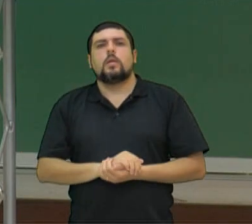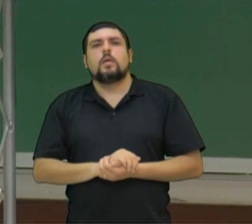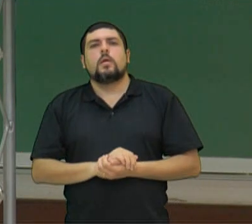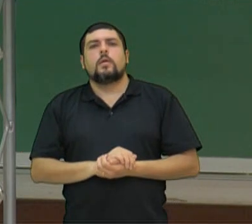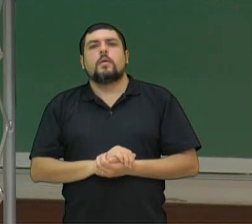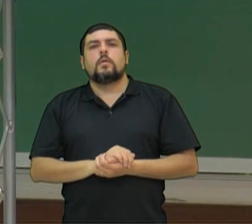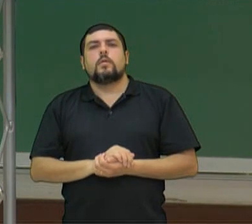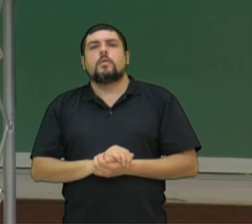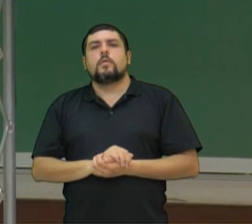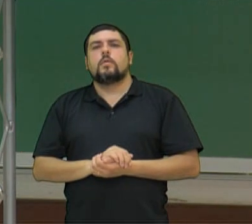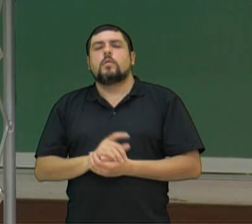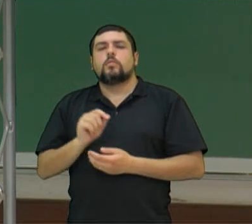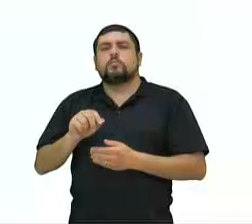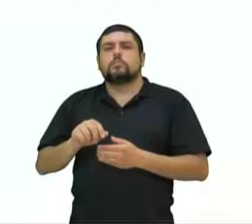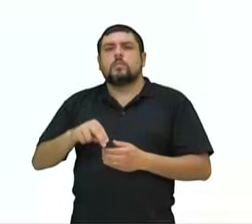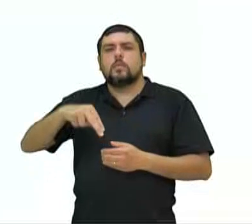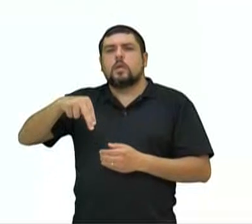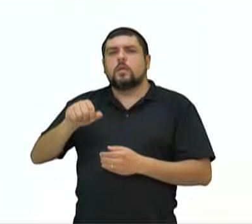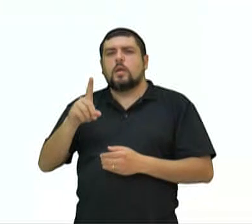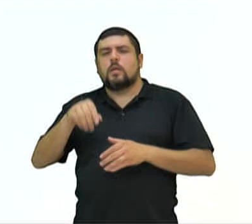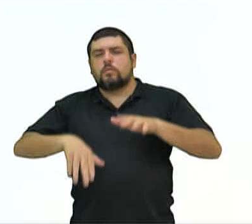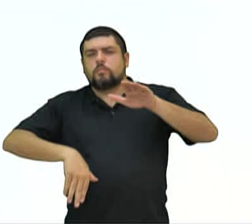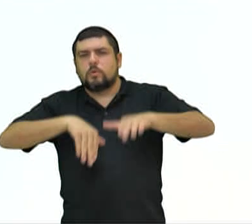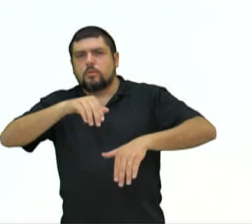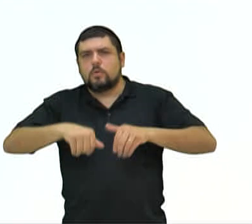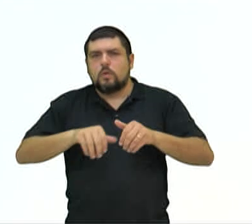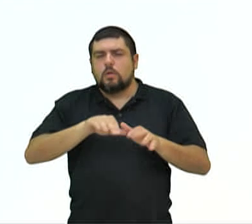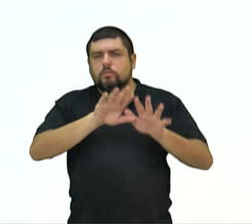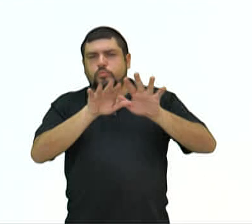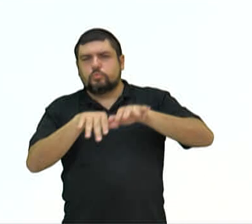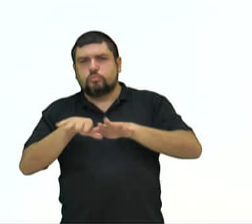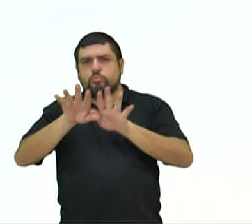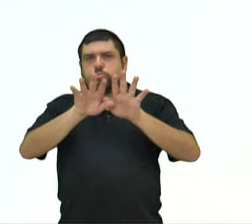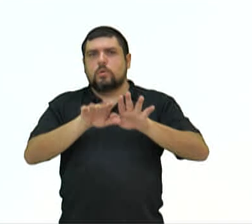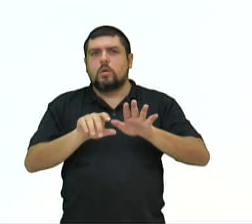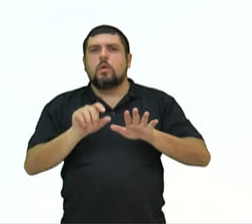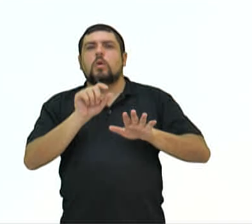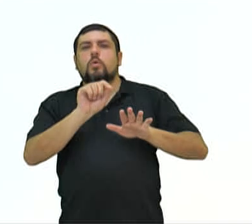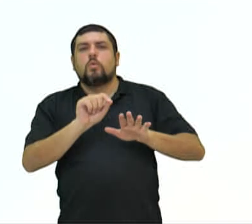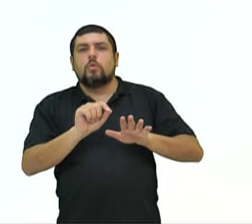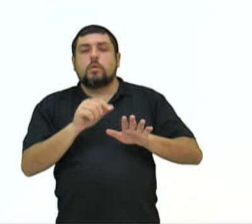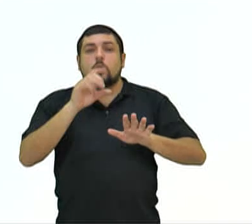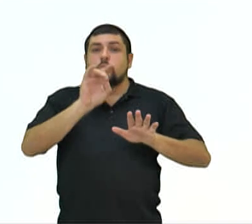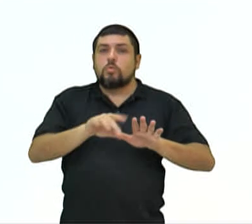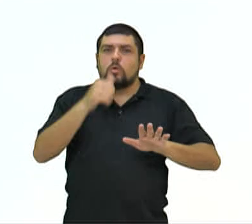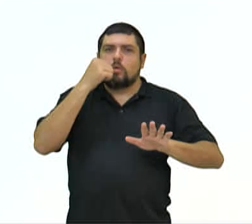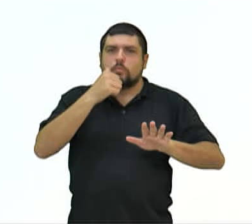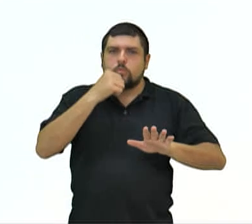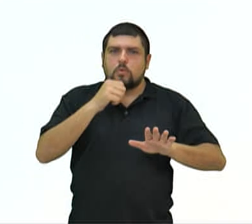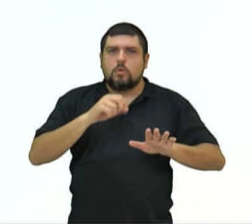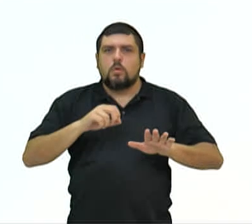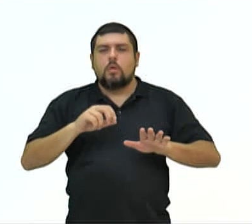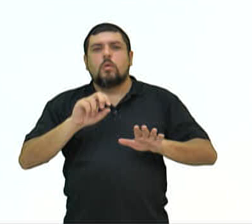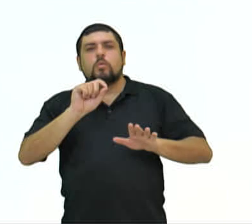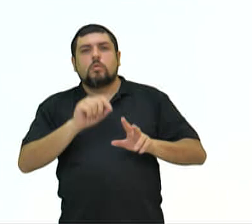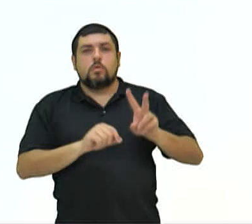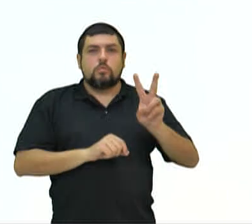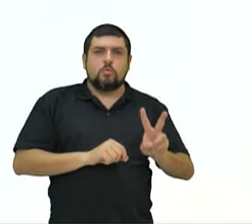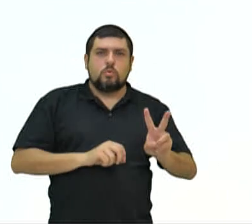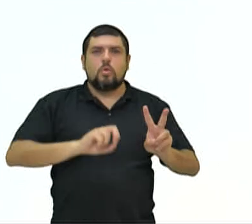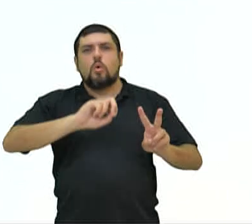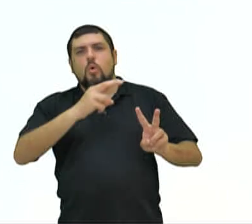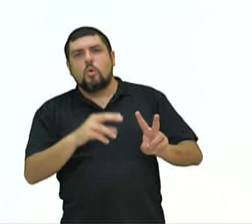nado sincronizado, praticado apenas por mulheres, em duetos ou equipes de